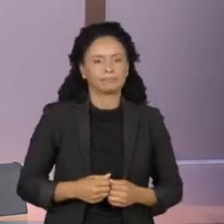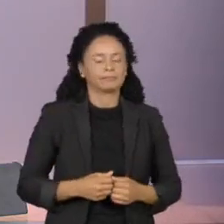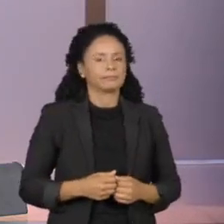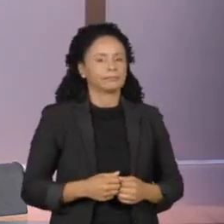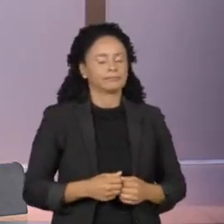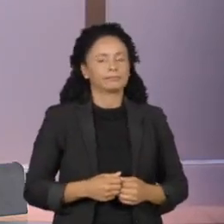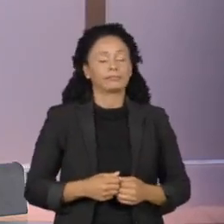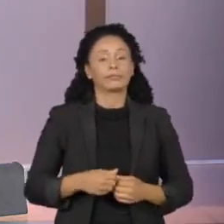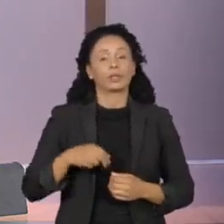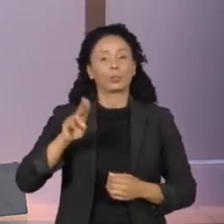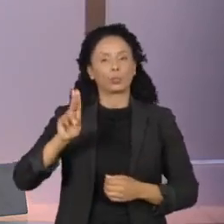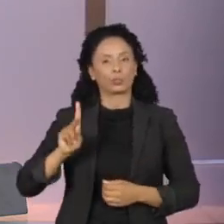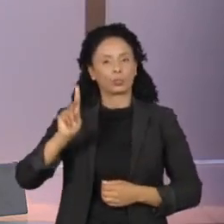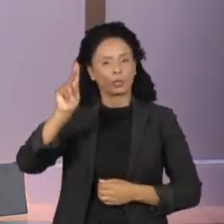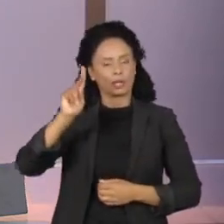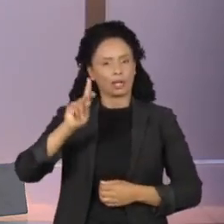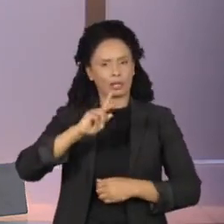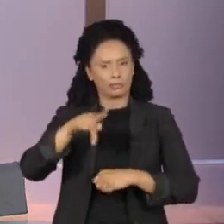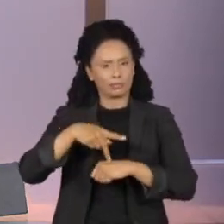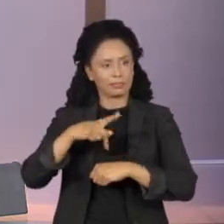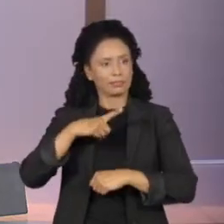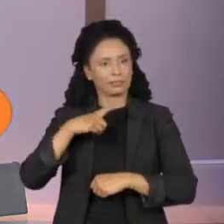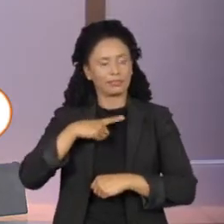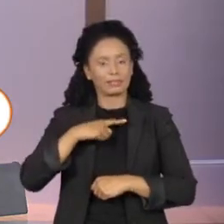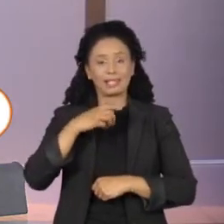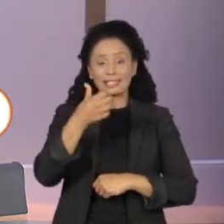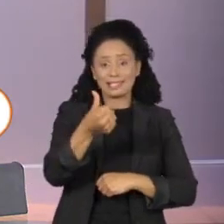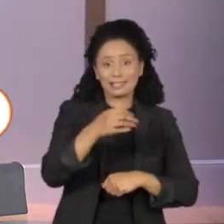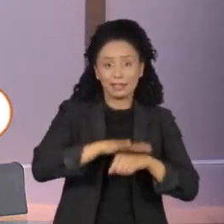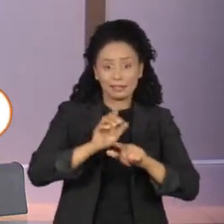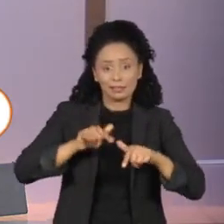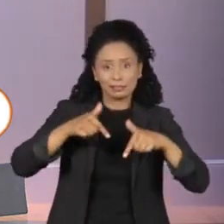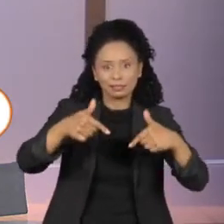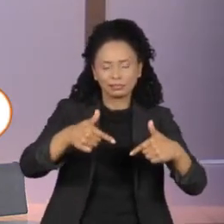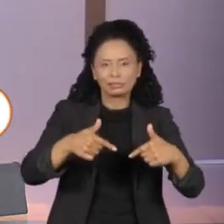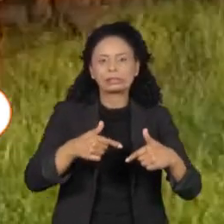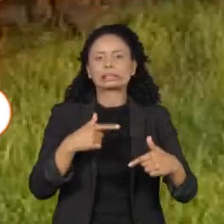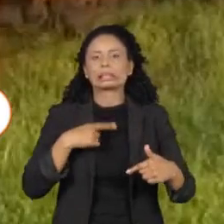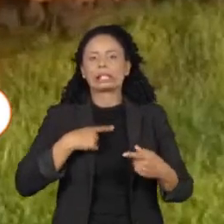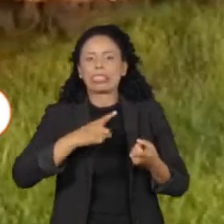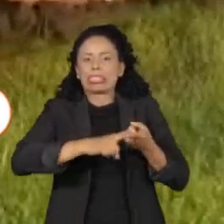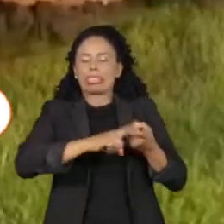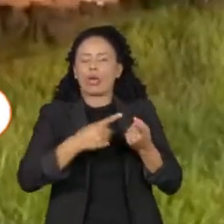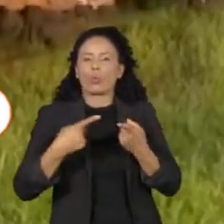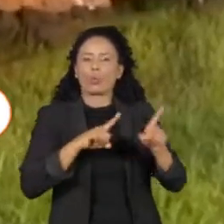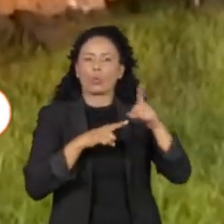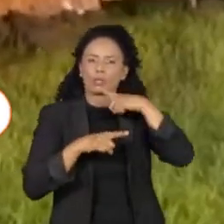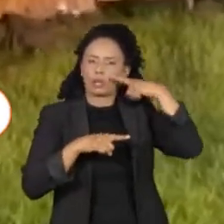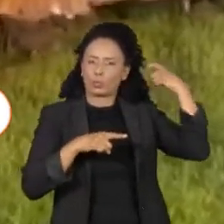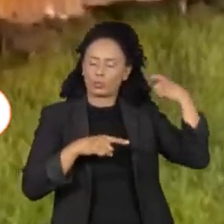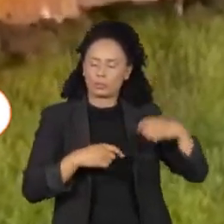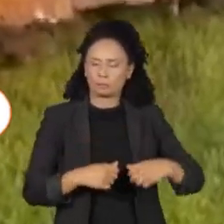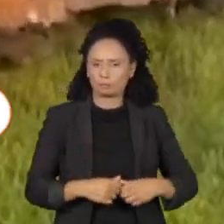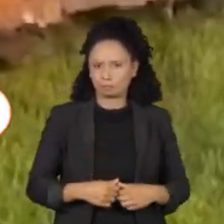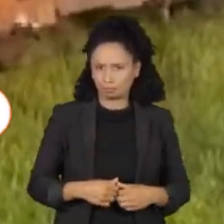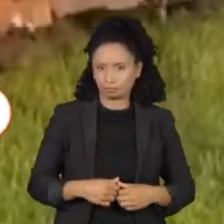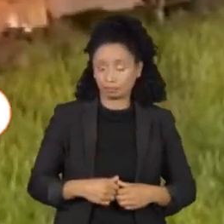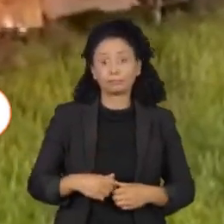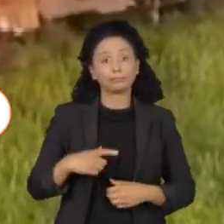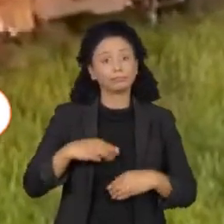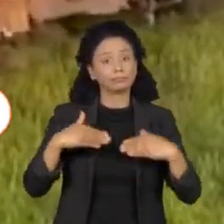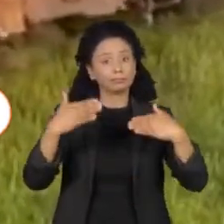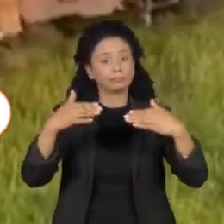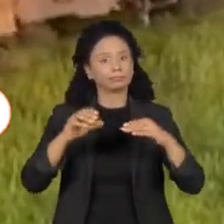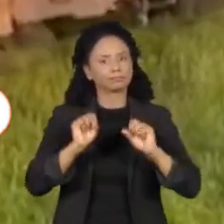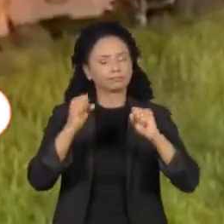Reino Unido registra seis ações de sabotagem de grupos contra a guerra da Rússia o Ministério da Defesa inglesa